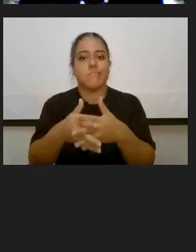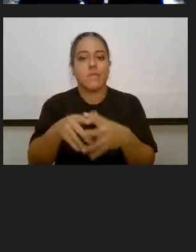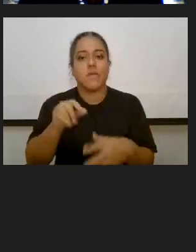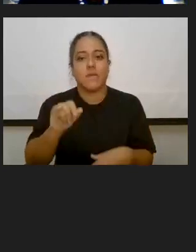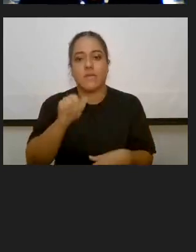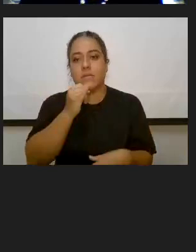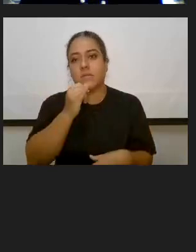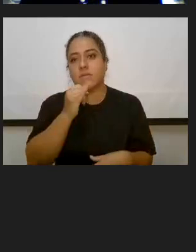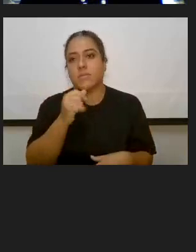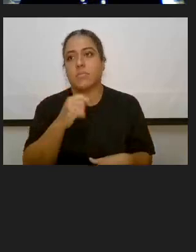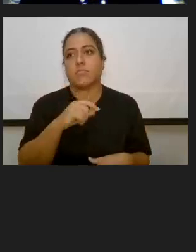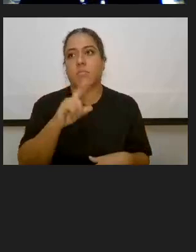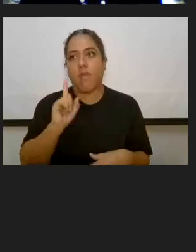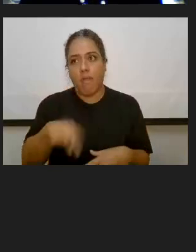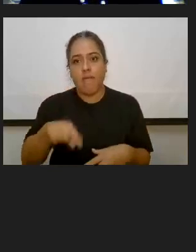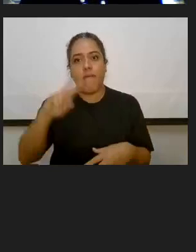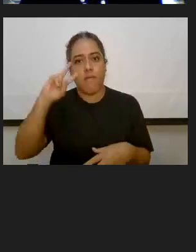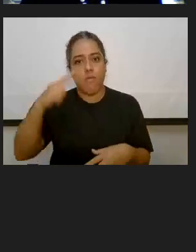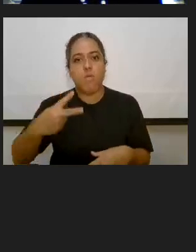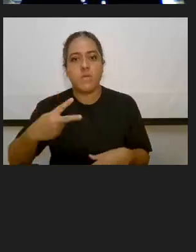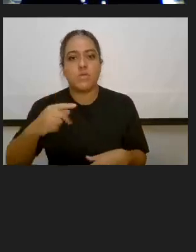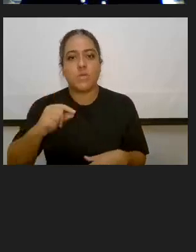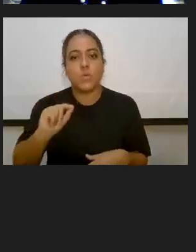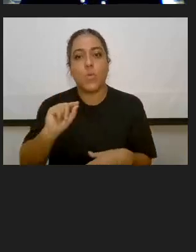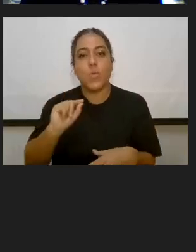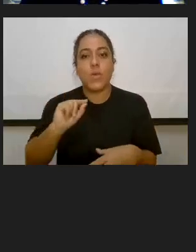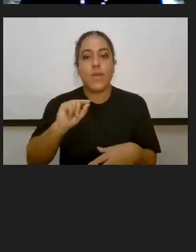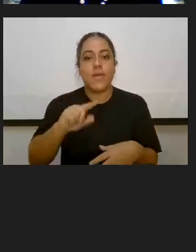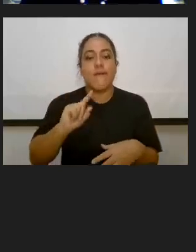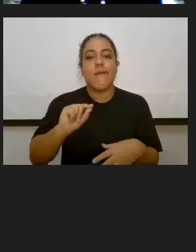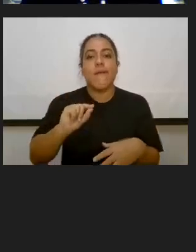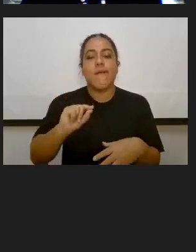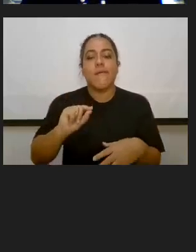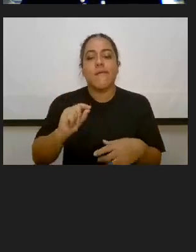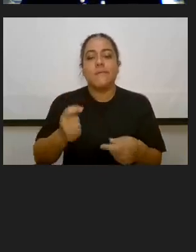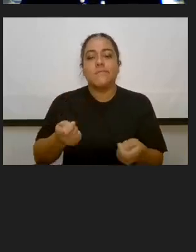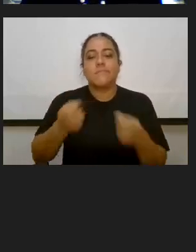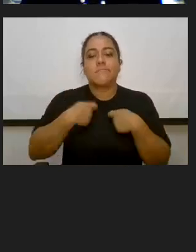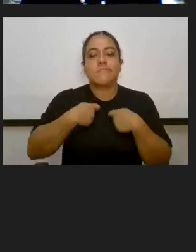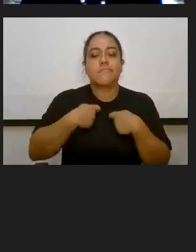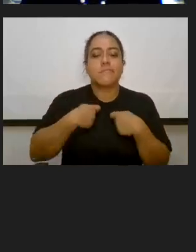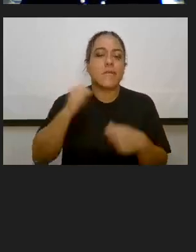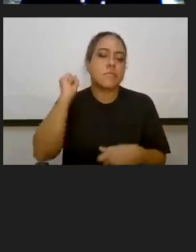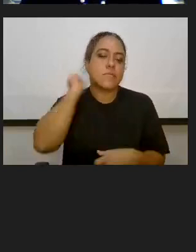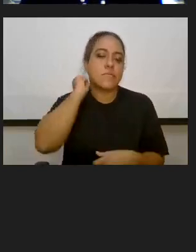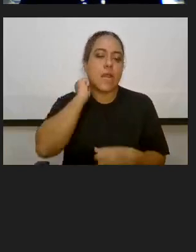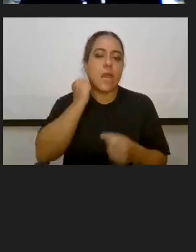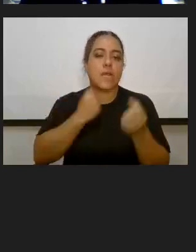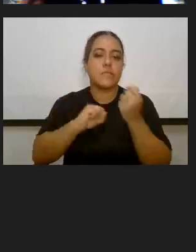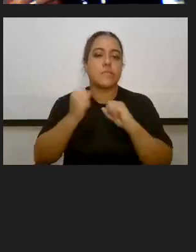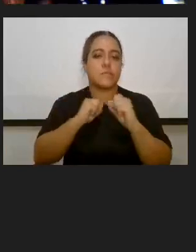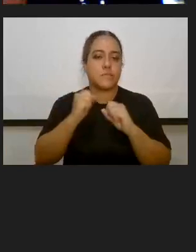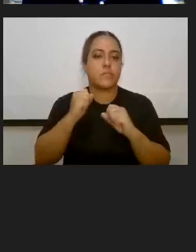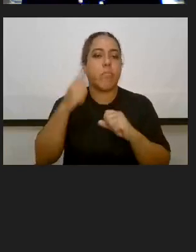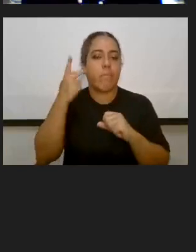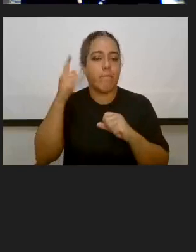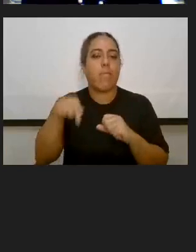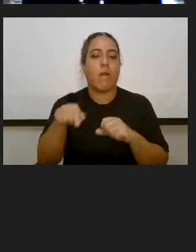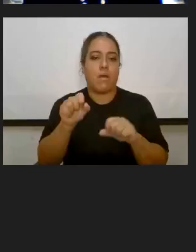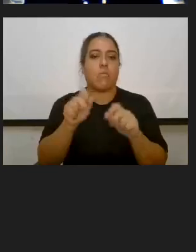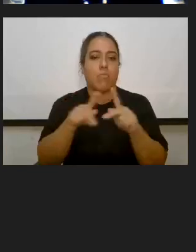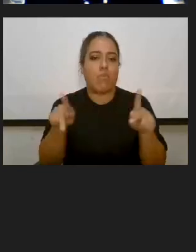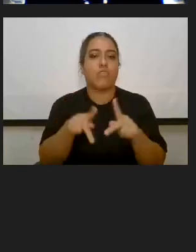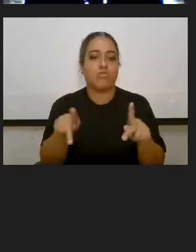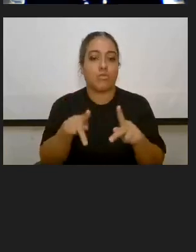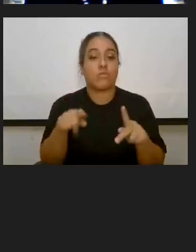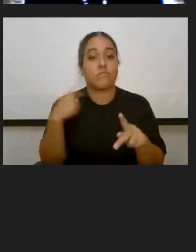é reconhecido como um elemento causador desse estresse do professor. E aí fica para a gente